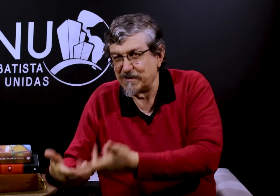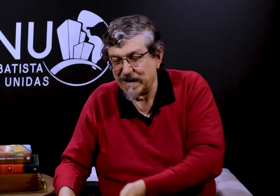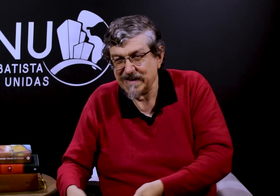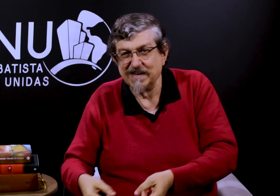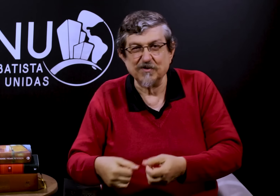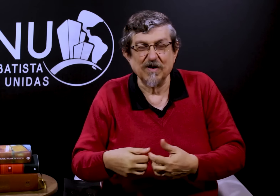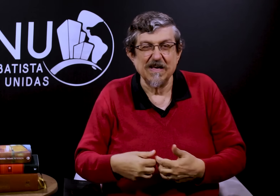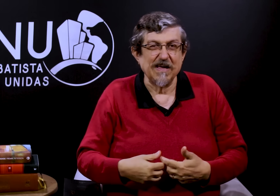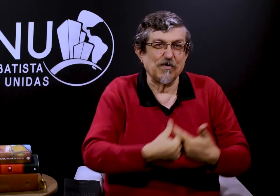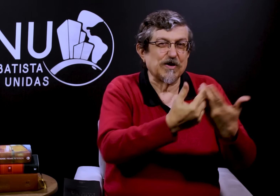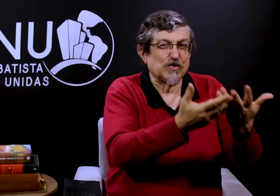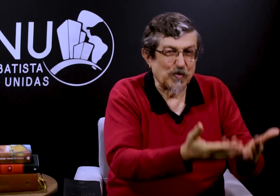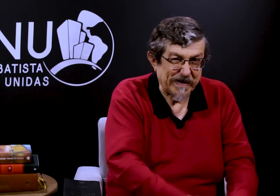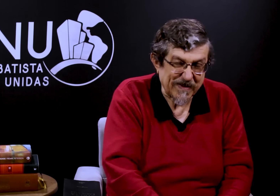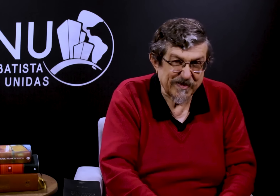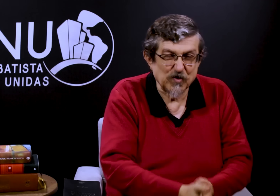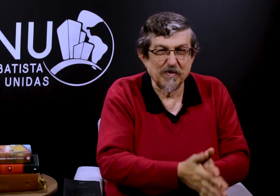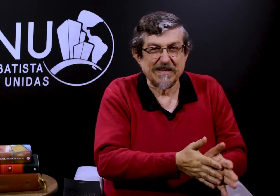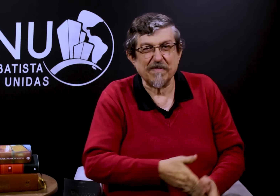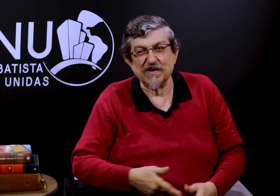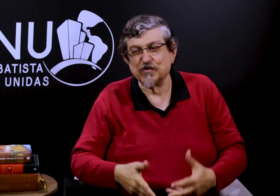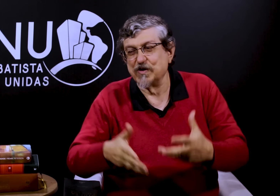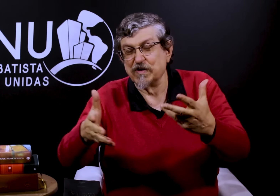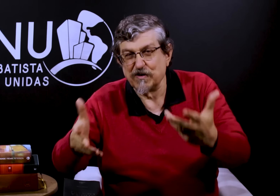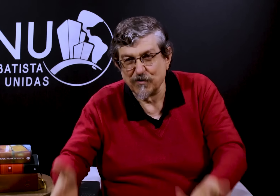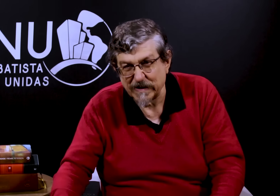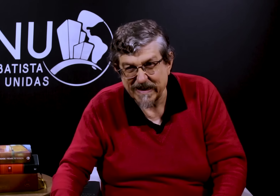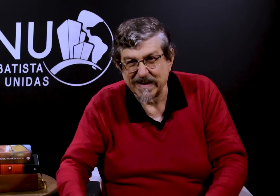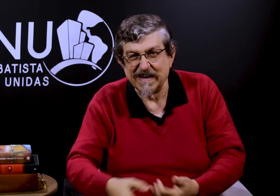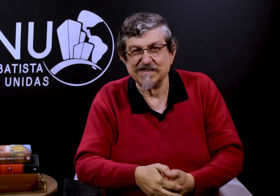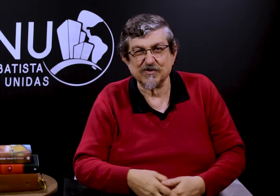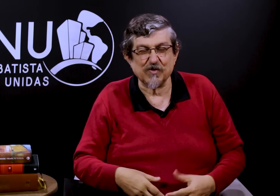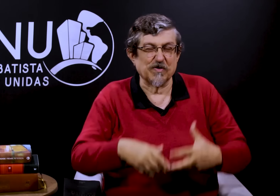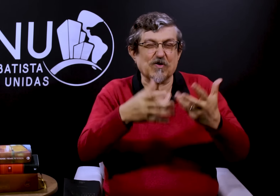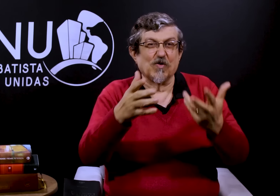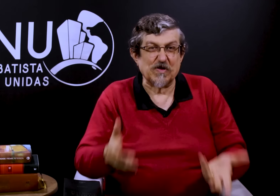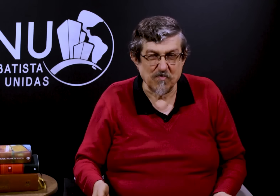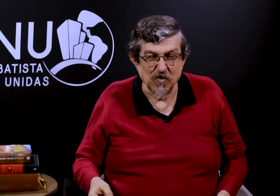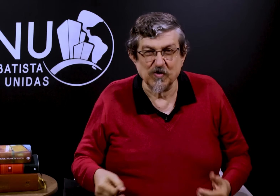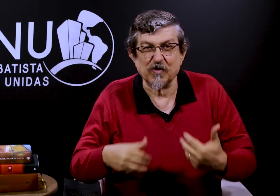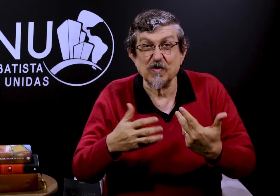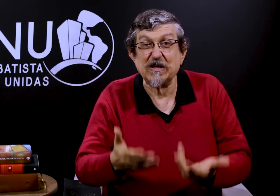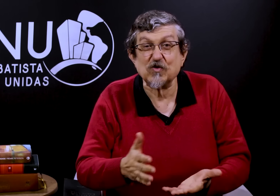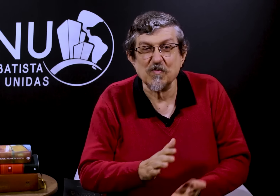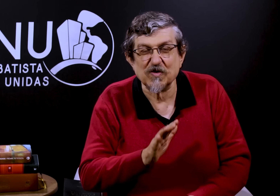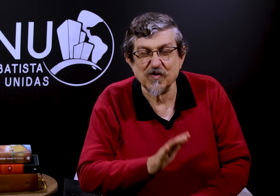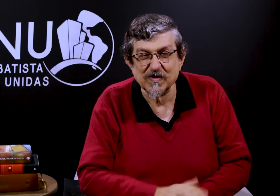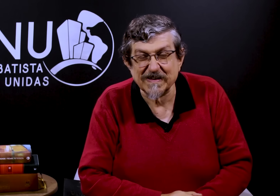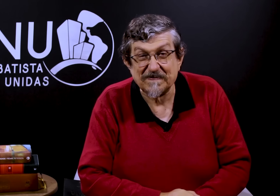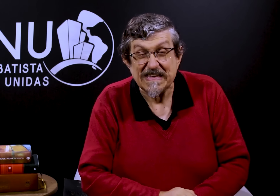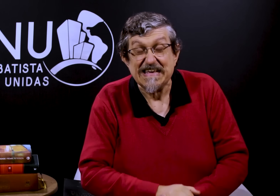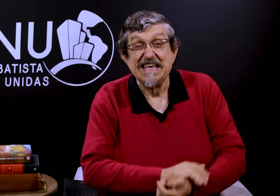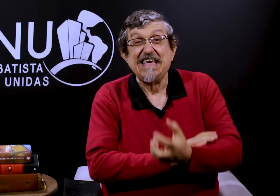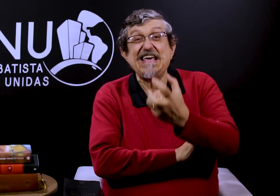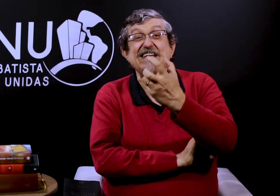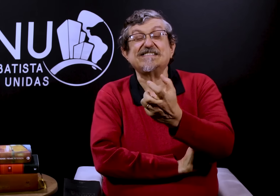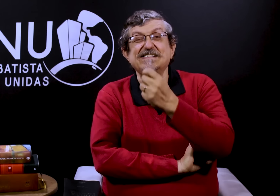estou trabalhando, eu que estou obedecendo os mandamentos, sou eu que vou na igreja, sou eu que contribuo, sou eu que estou me